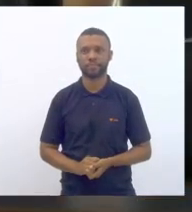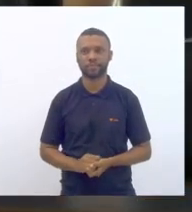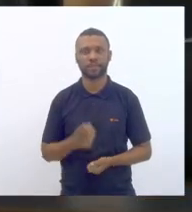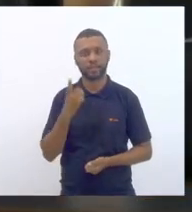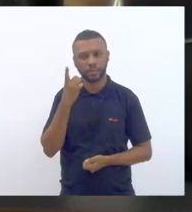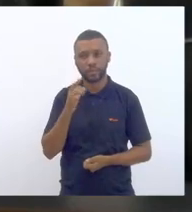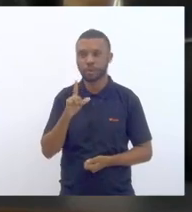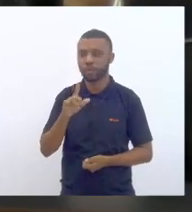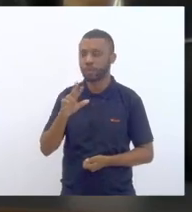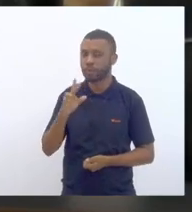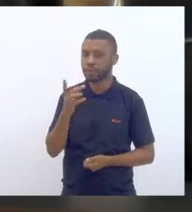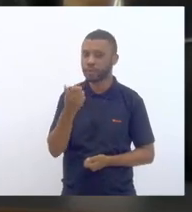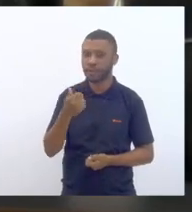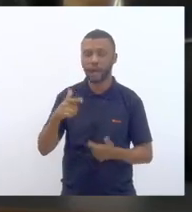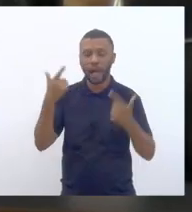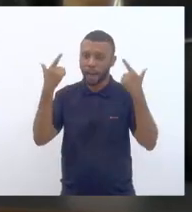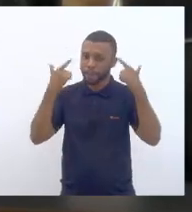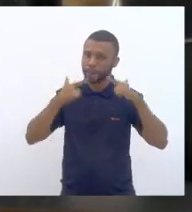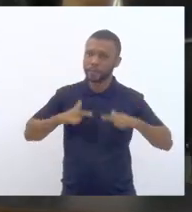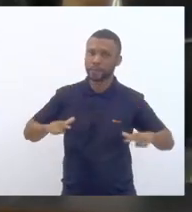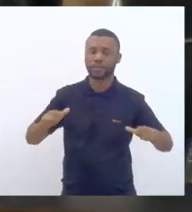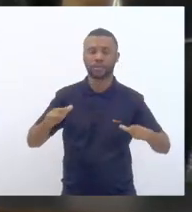Deputada Lucinha, abstenção 2.